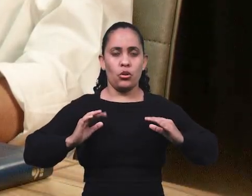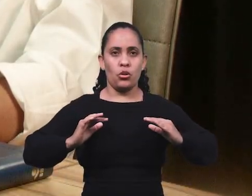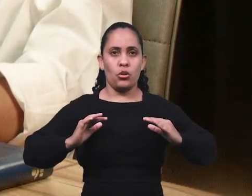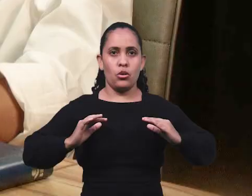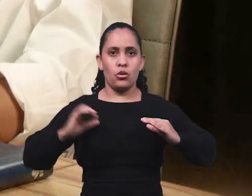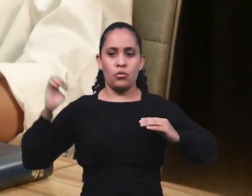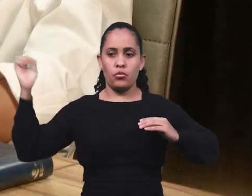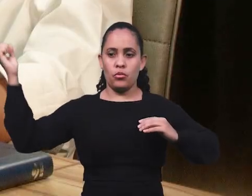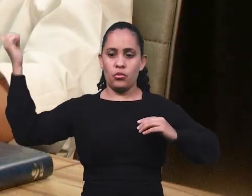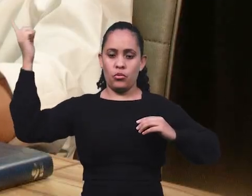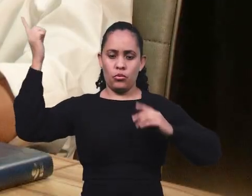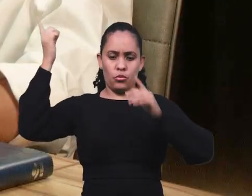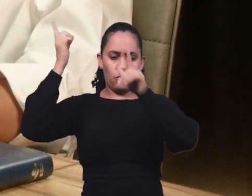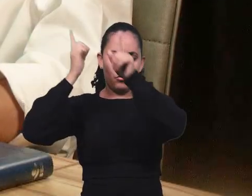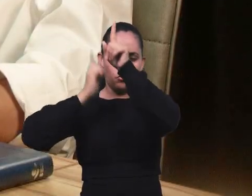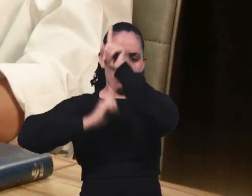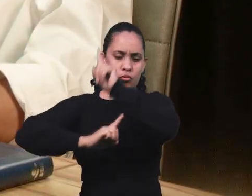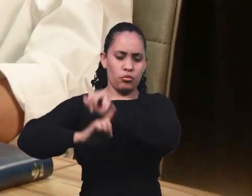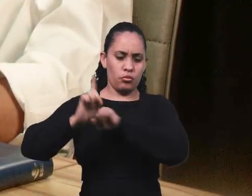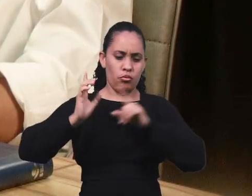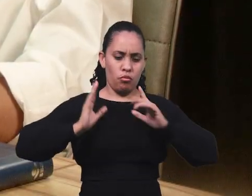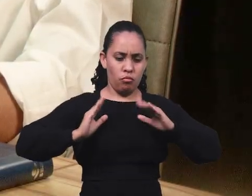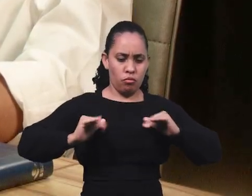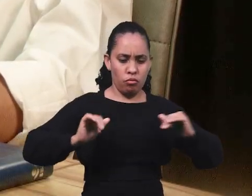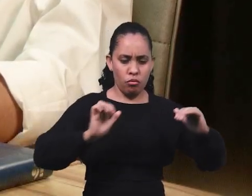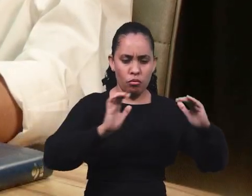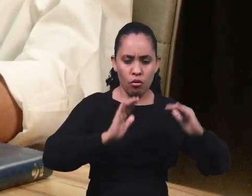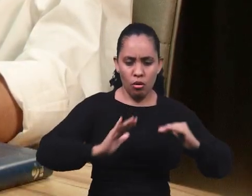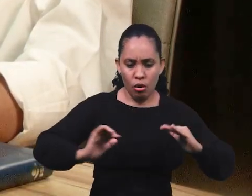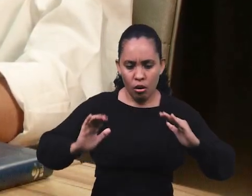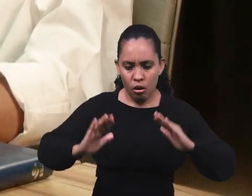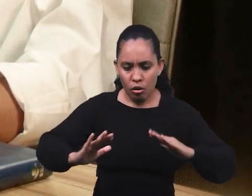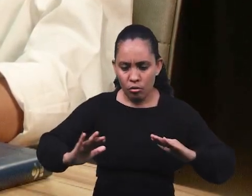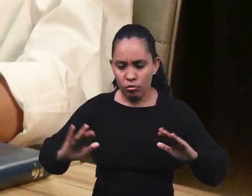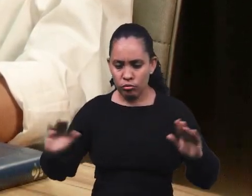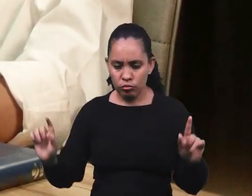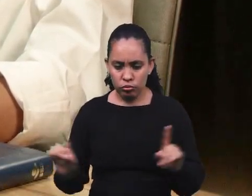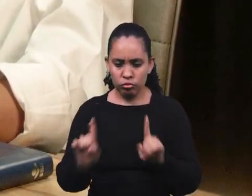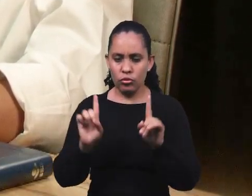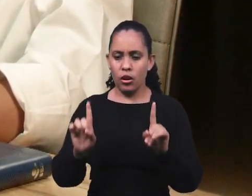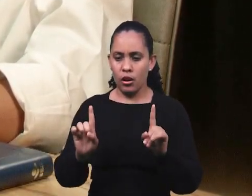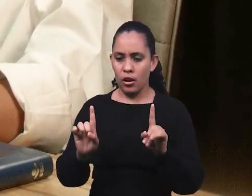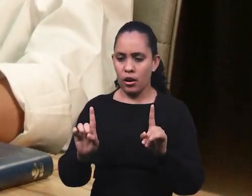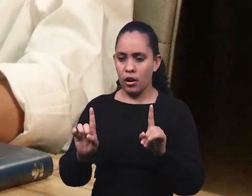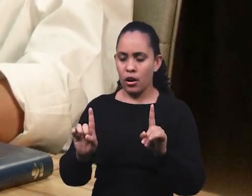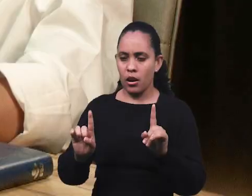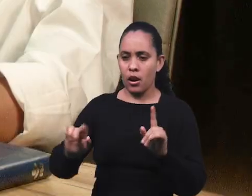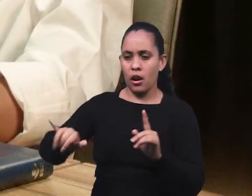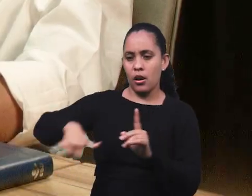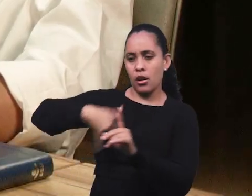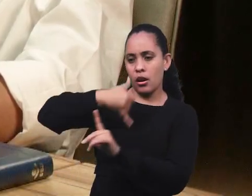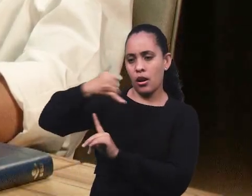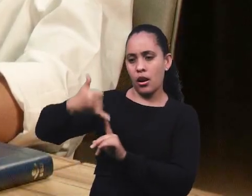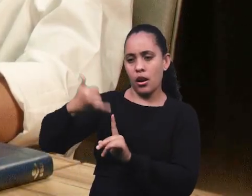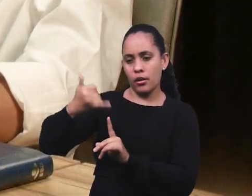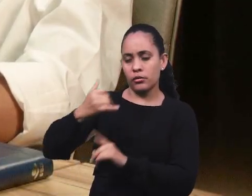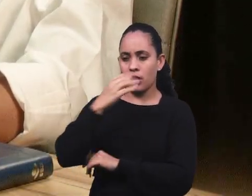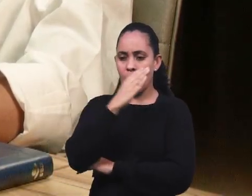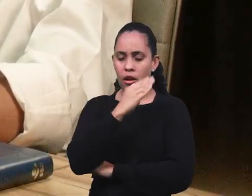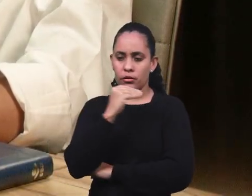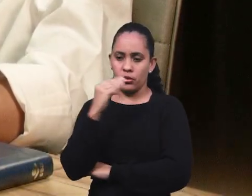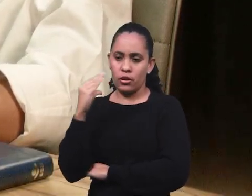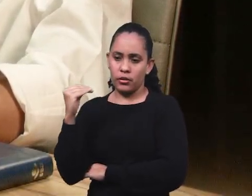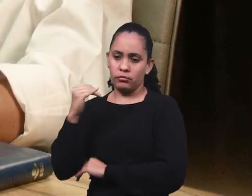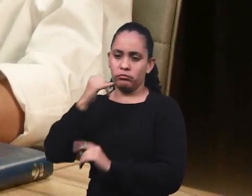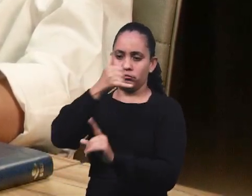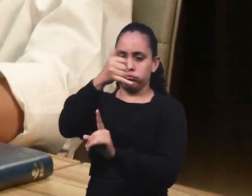desciam no púlpito assim, do céu, e paravam, e eles iam pros adolescentes e derramavam óleo na cabeça de cada adolescente.